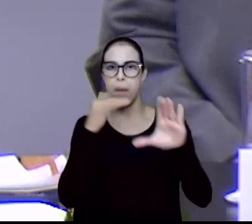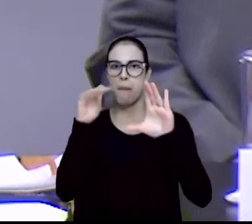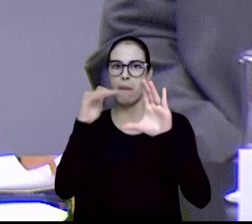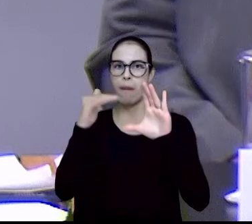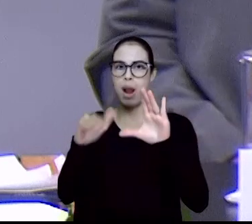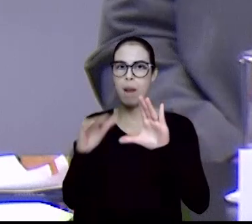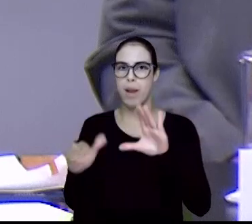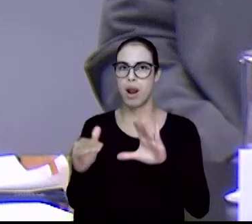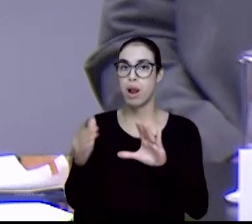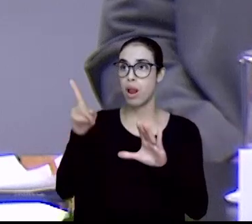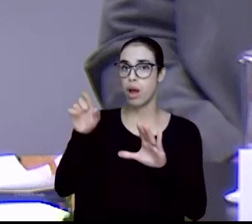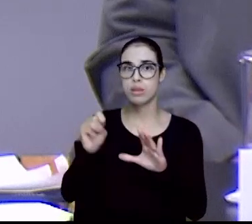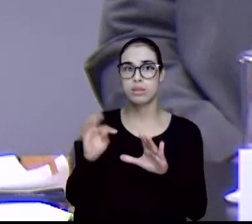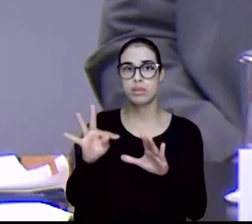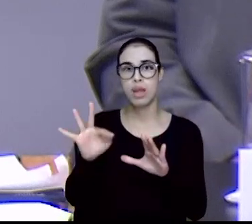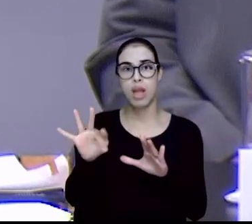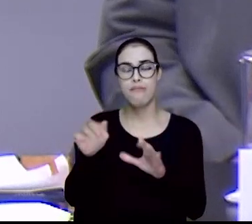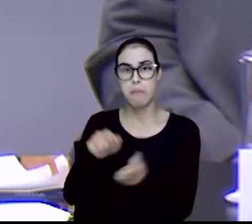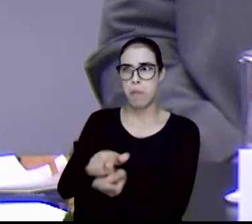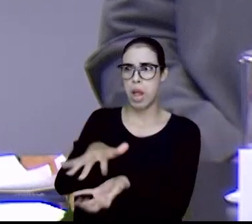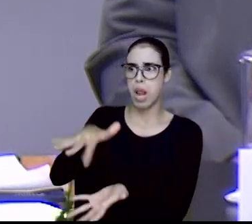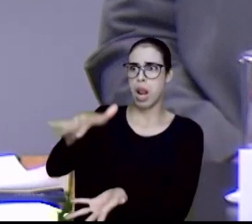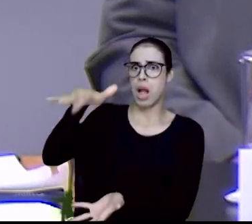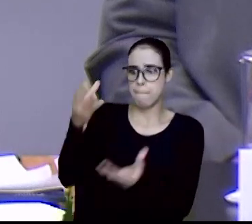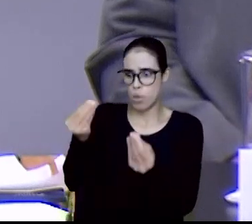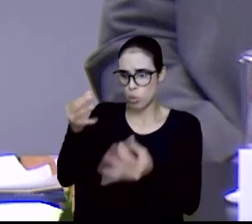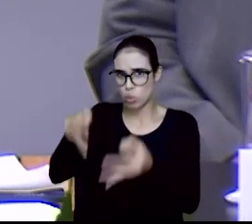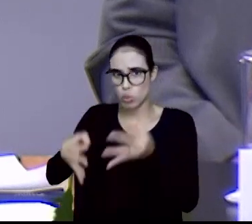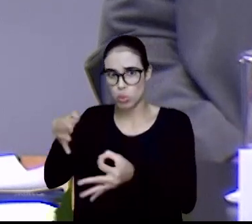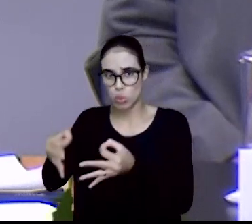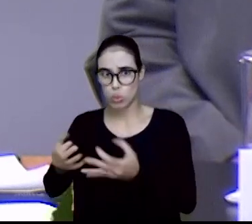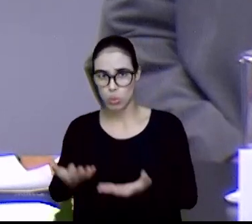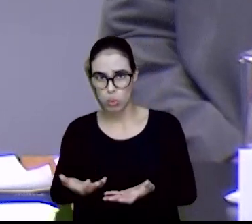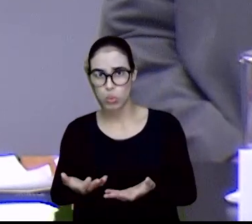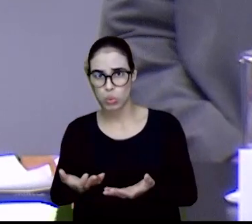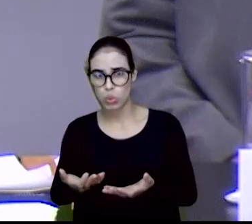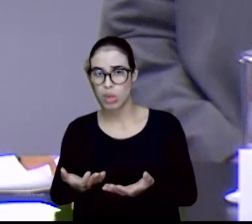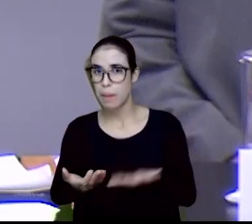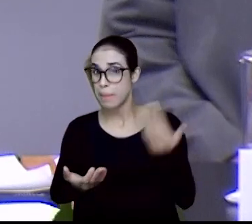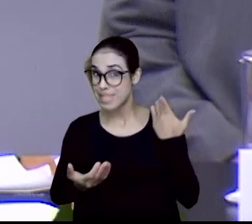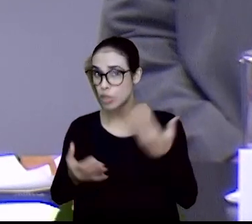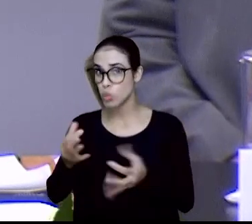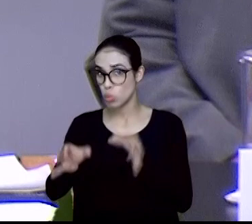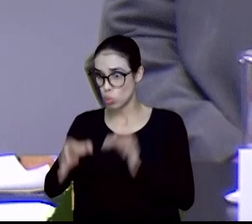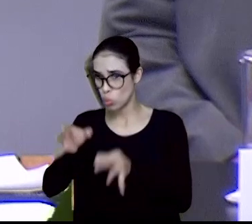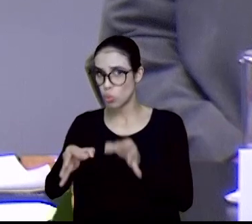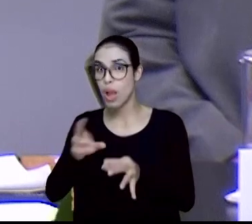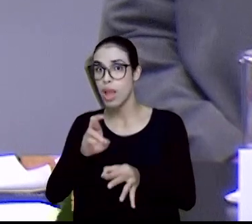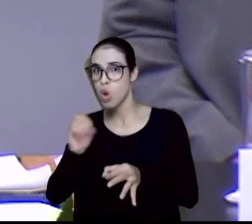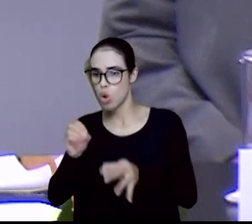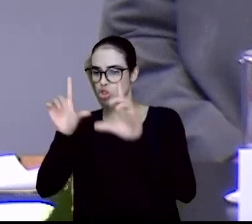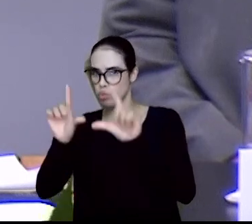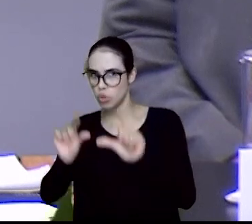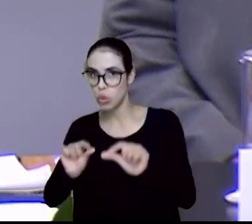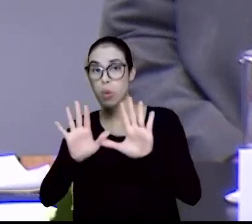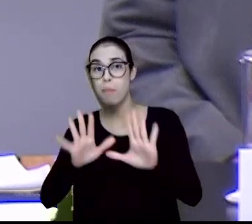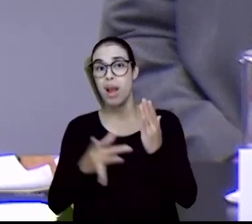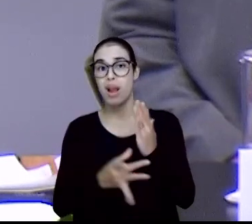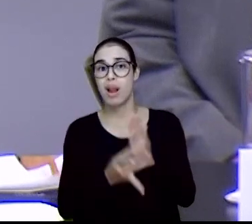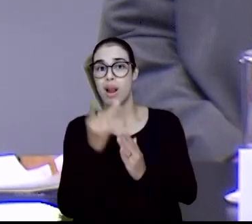que o número de recursos extraordinários diminuiu, mas aumentou exponencialmente o número de